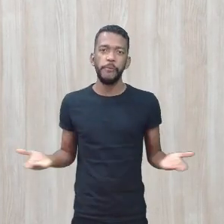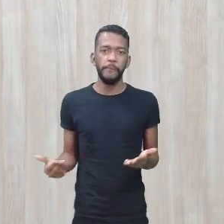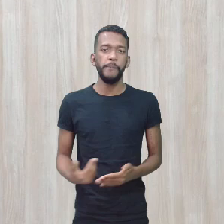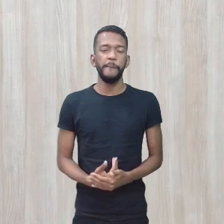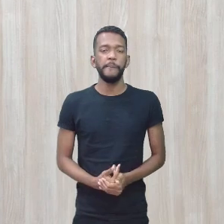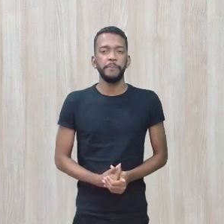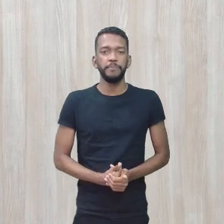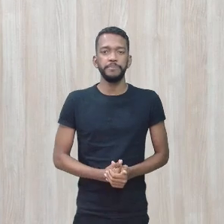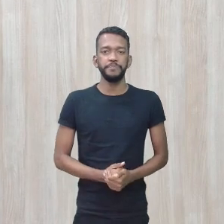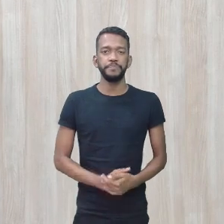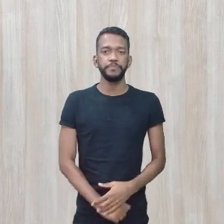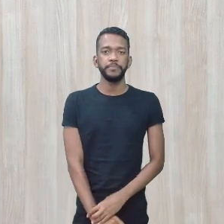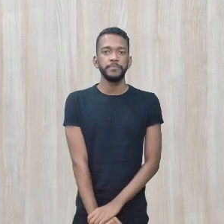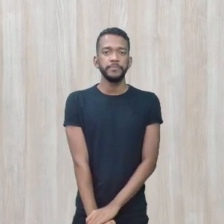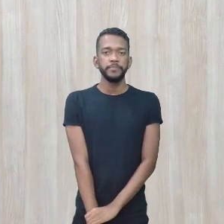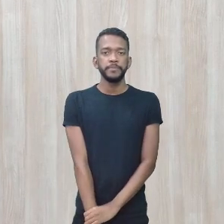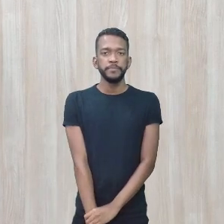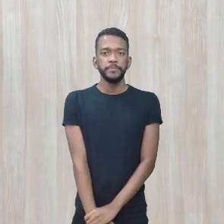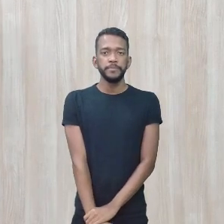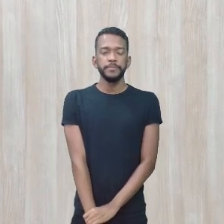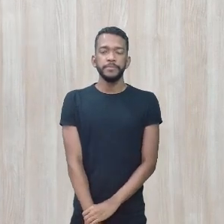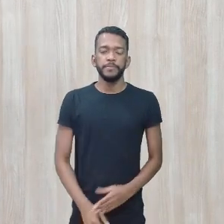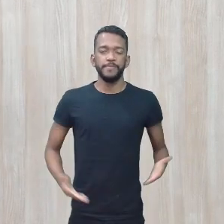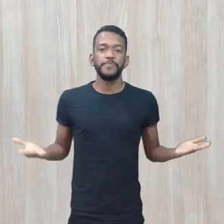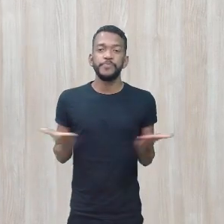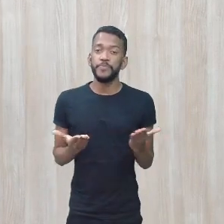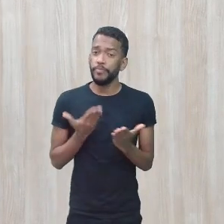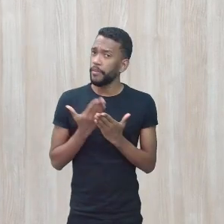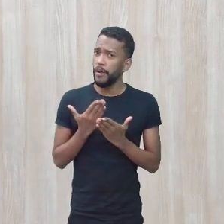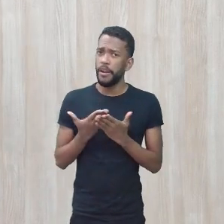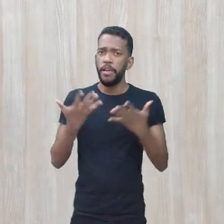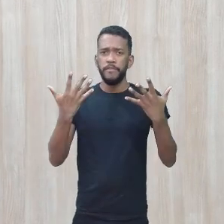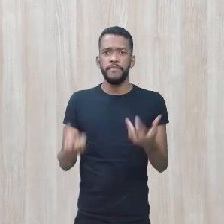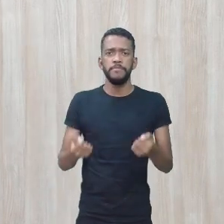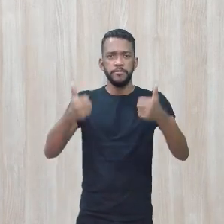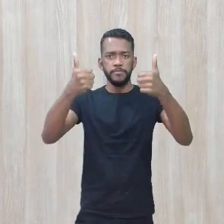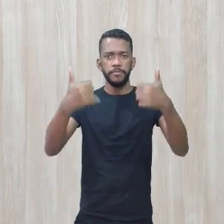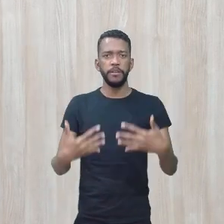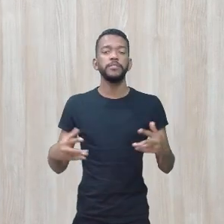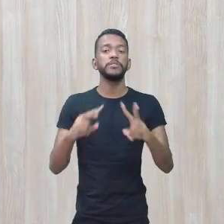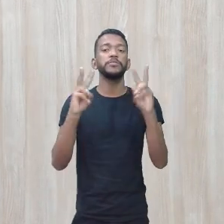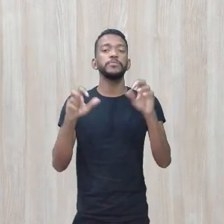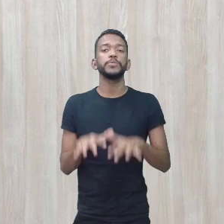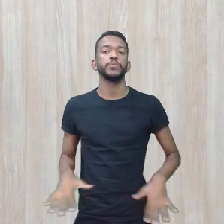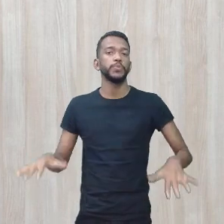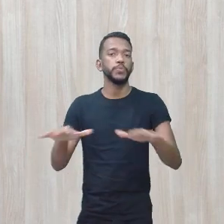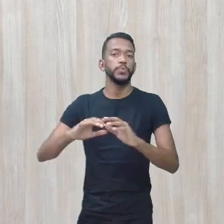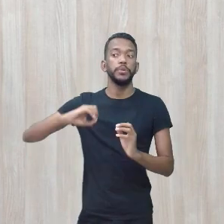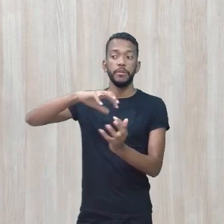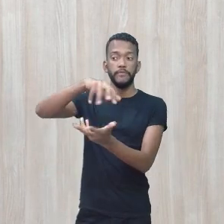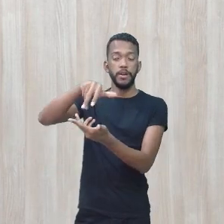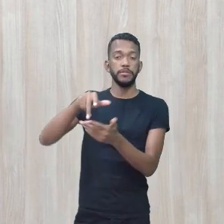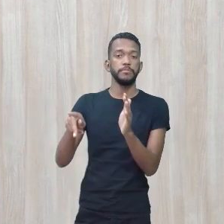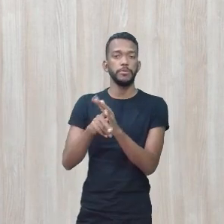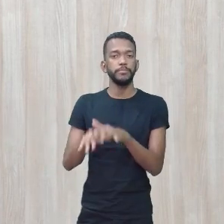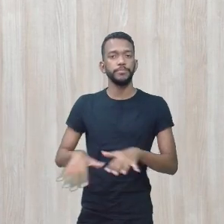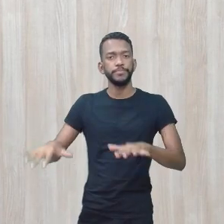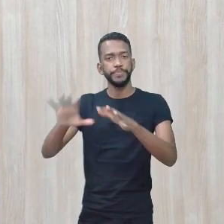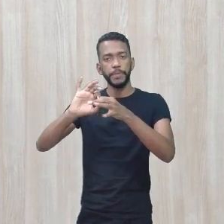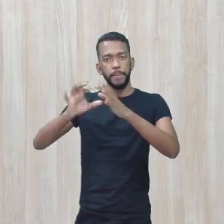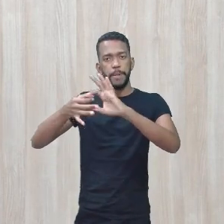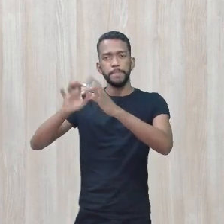a gente vai falar um pouco sobre esse universo dos Jogos Olímpicos, né? Esse evento